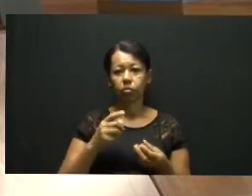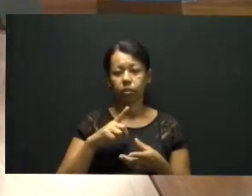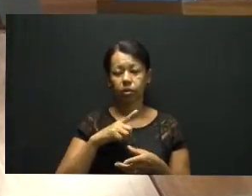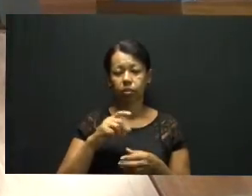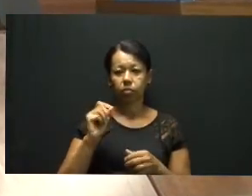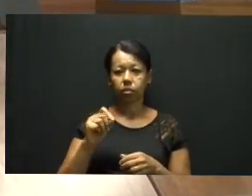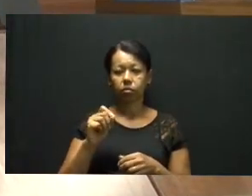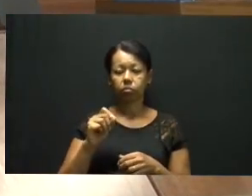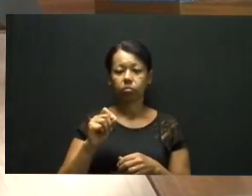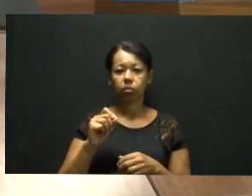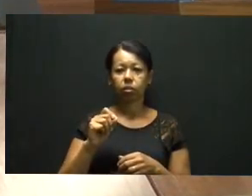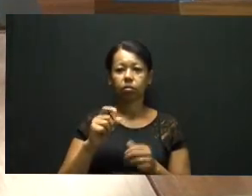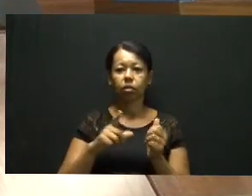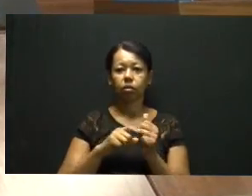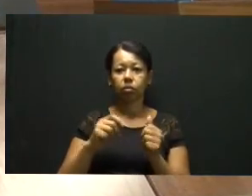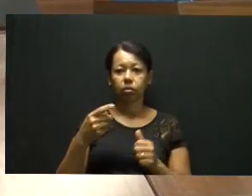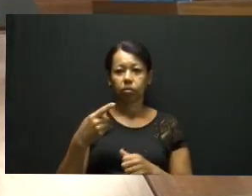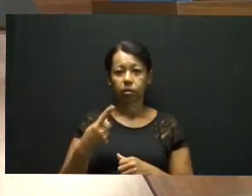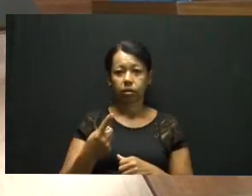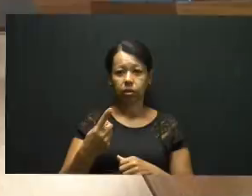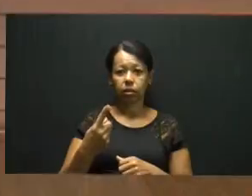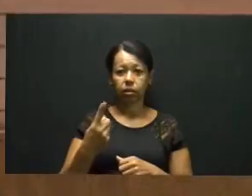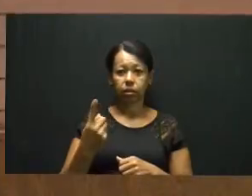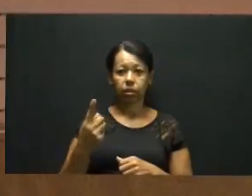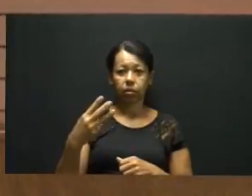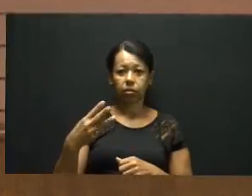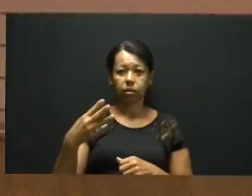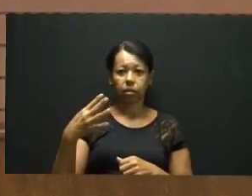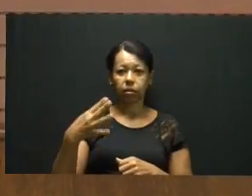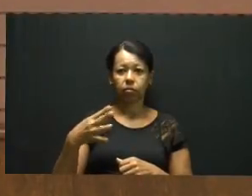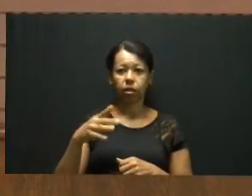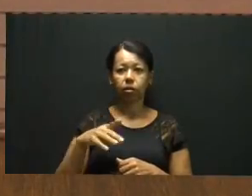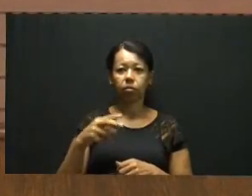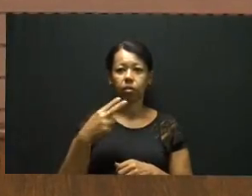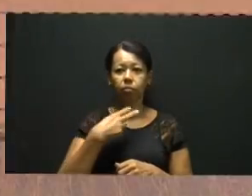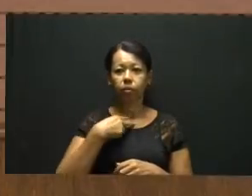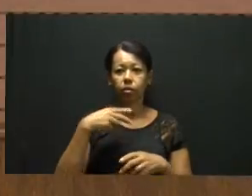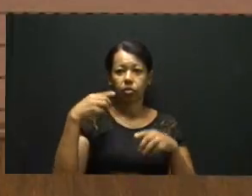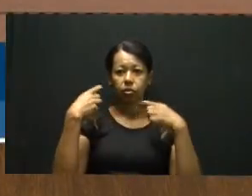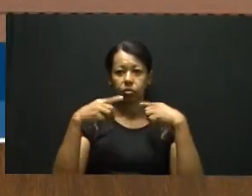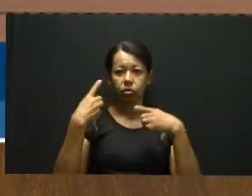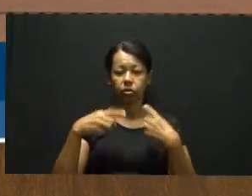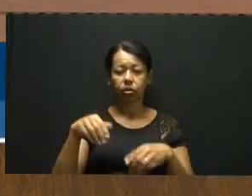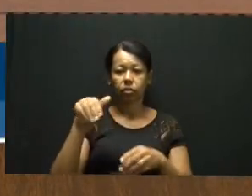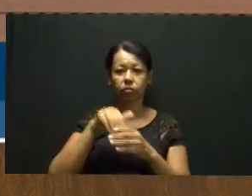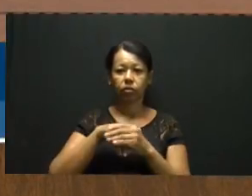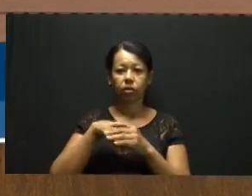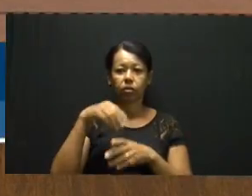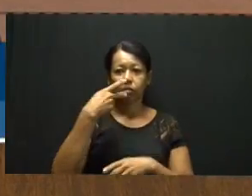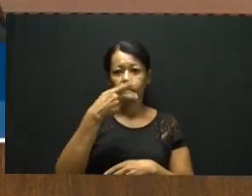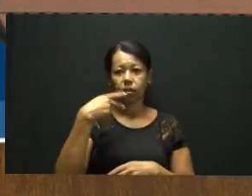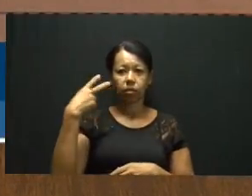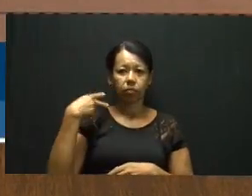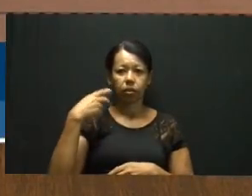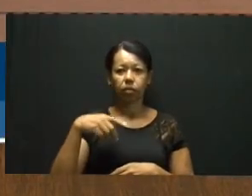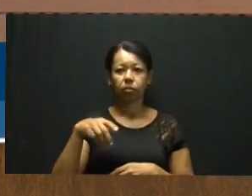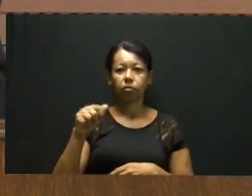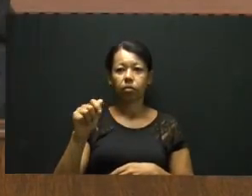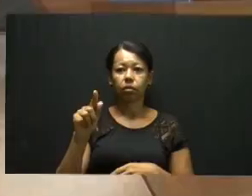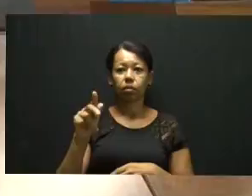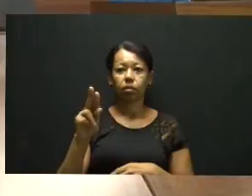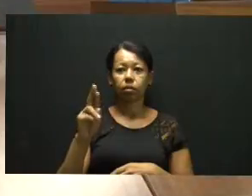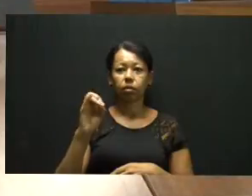parágrafo 2º do artigo 134 do Regimento Interno, não cabe discussão. Em votação, com a palavra o vereador Aguinaldo